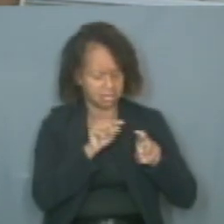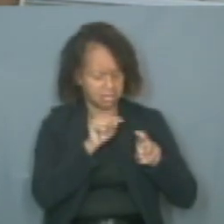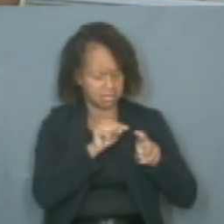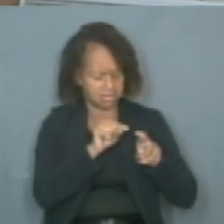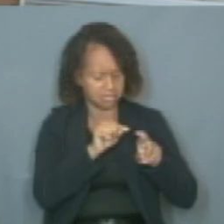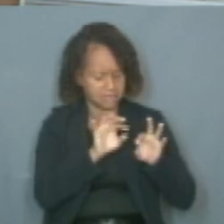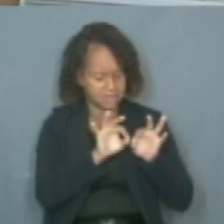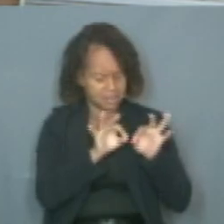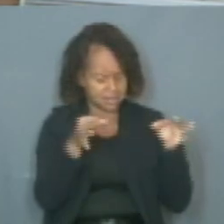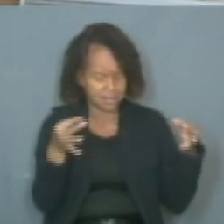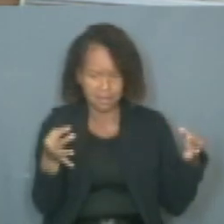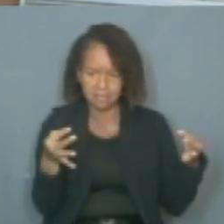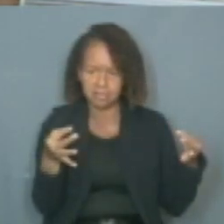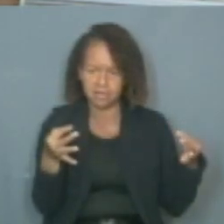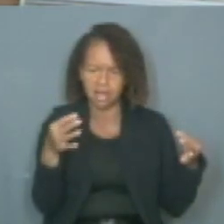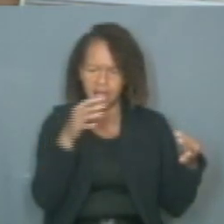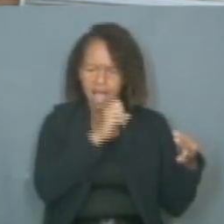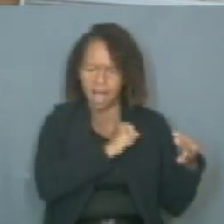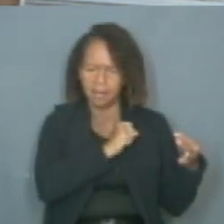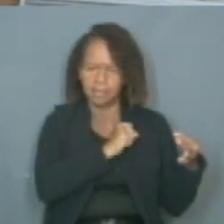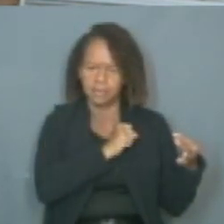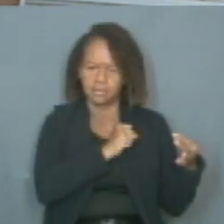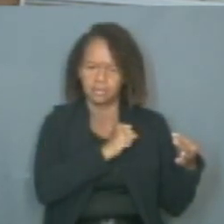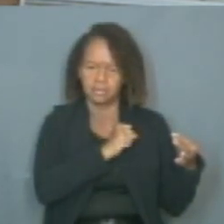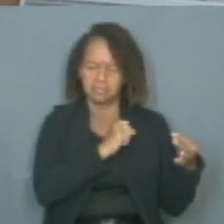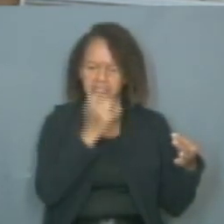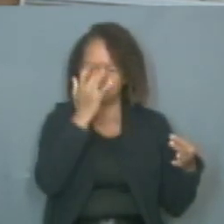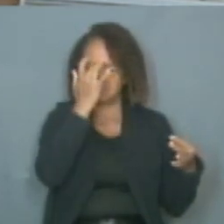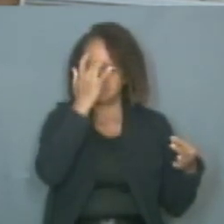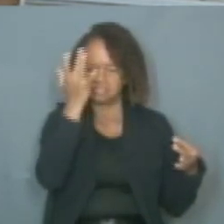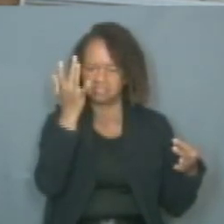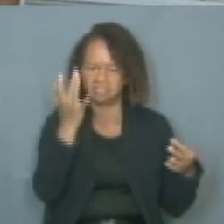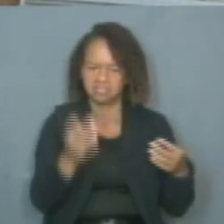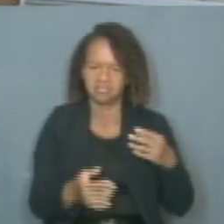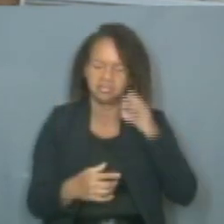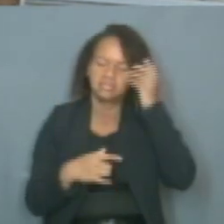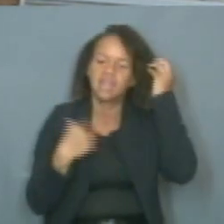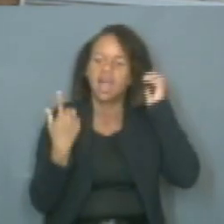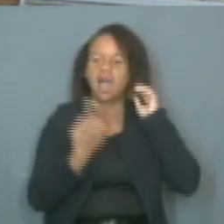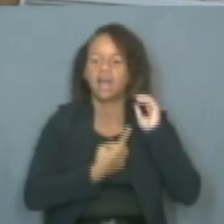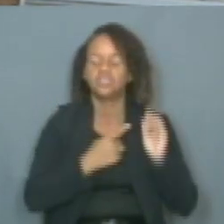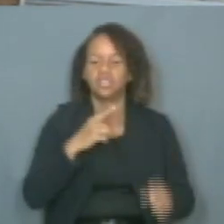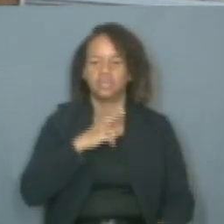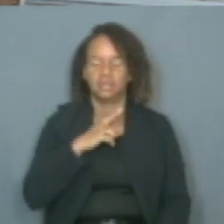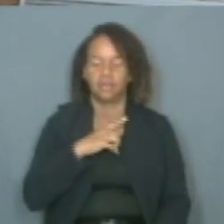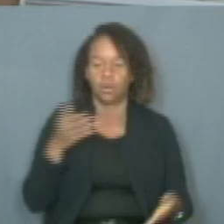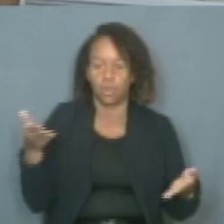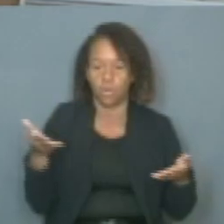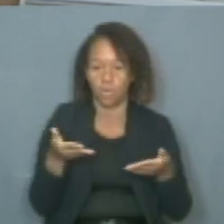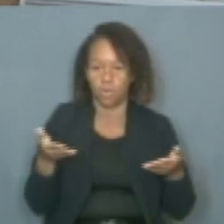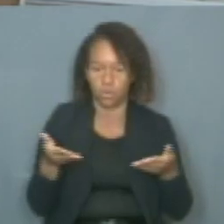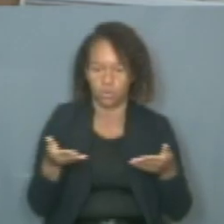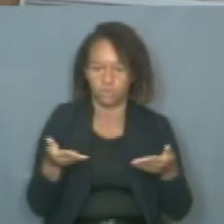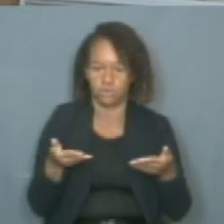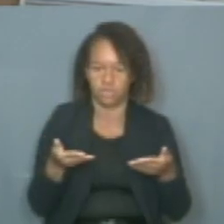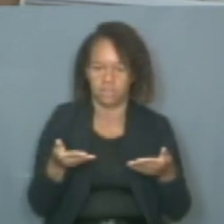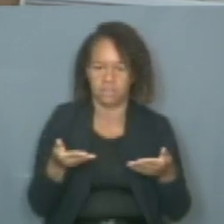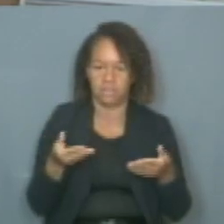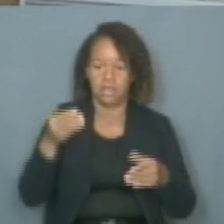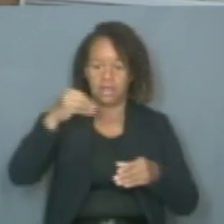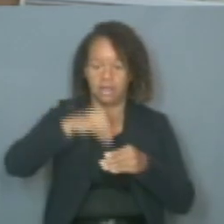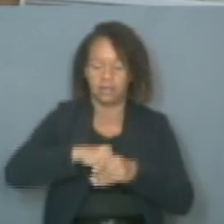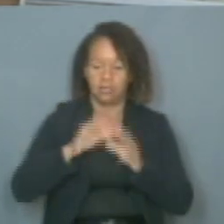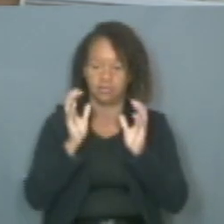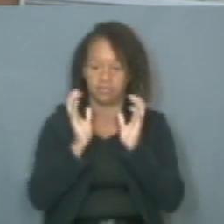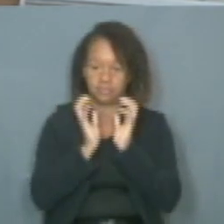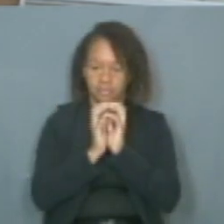completamente simples, rápido e fácil. A gente tem hoje, na cidade